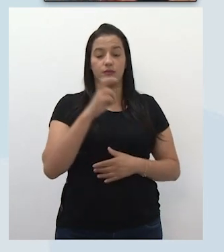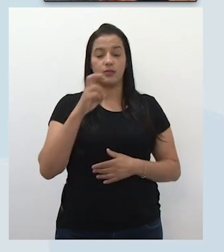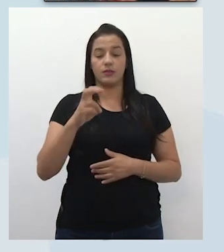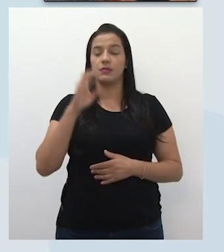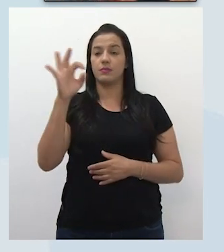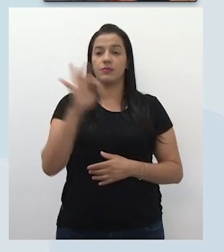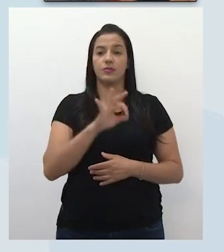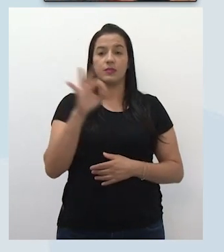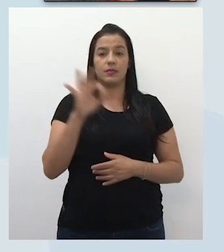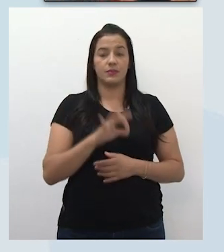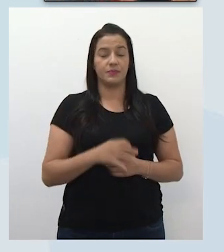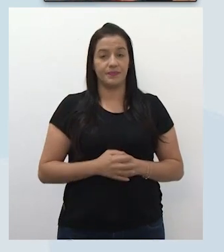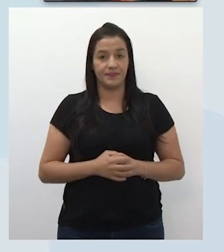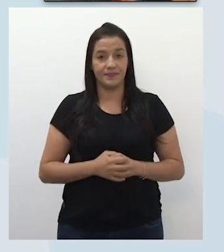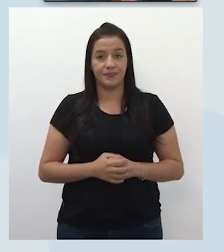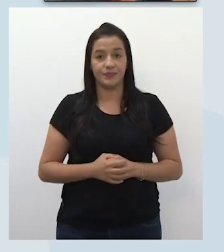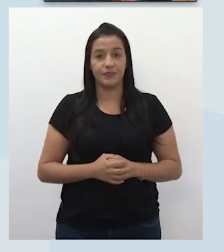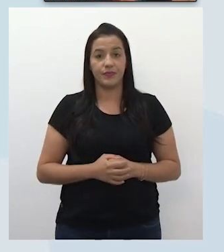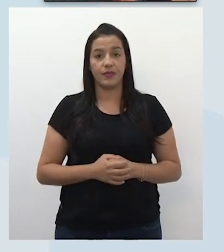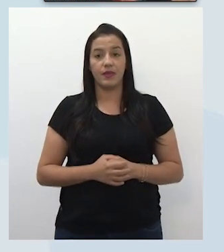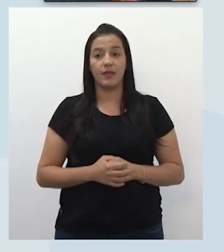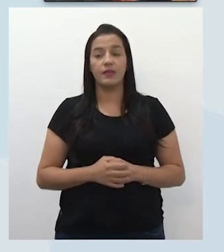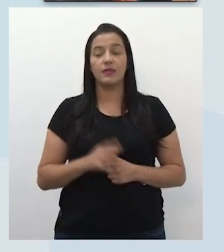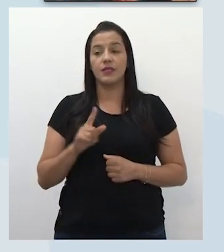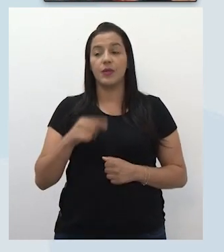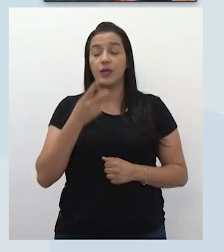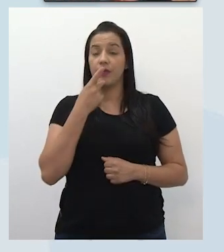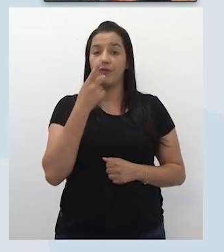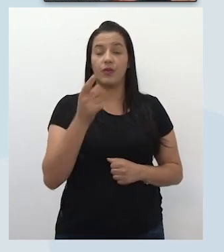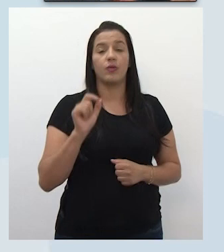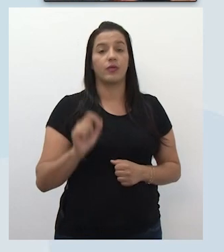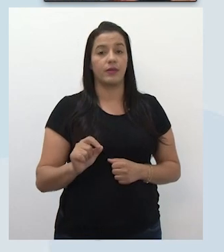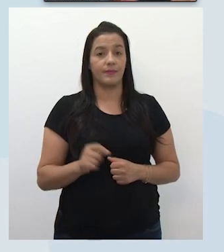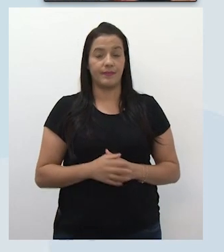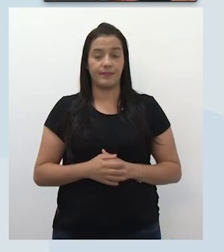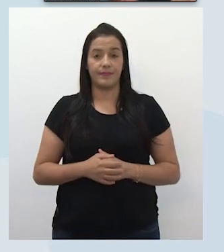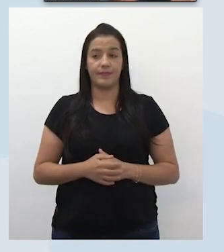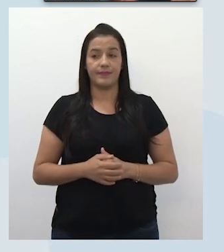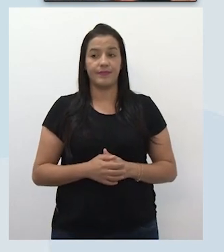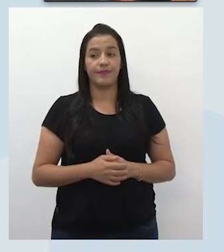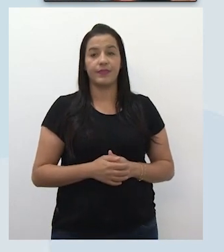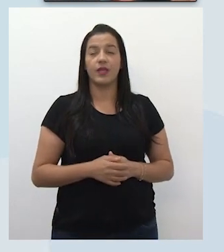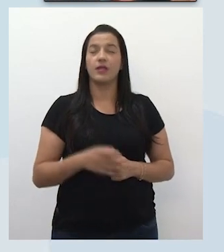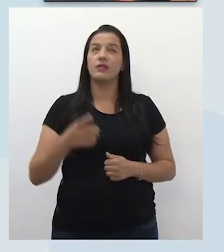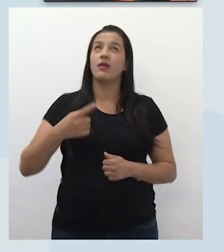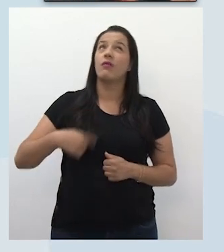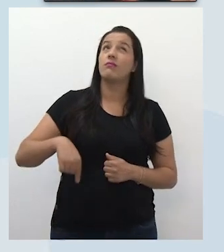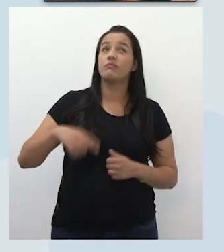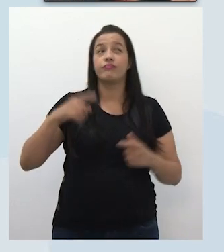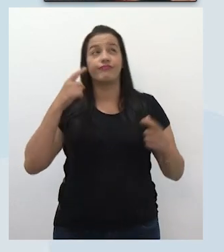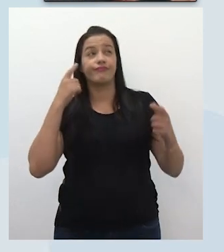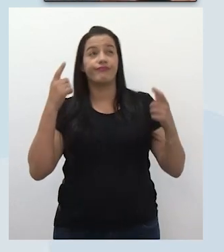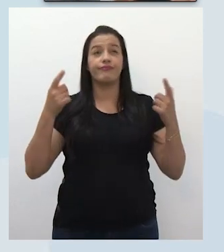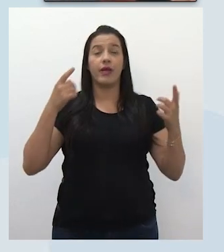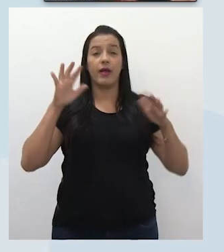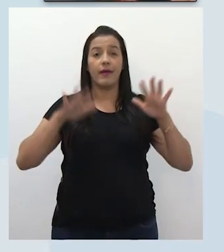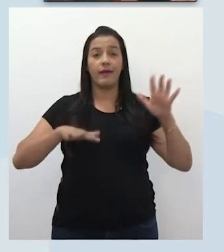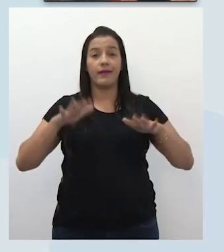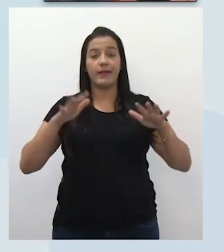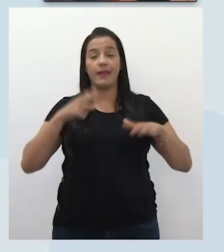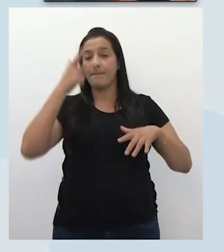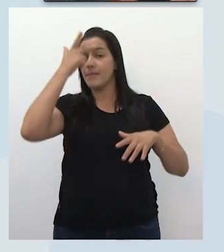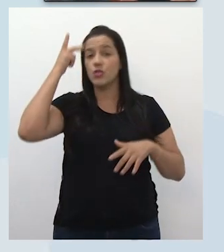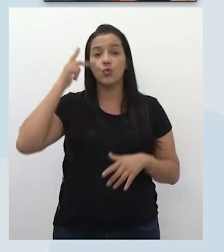55%. Então, o que eu quero dizer com isso? Que, primeiro, o nosso interlocutor, seja ele